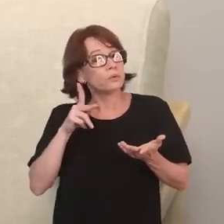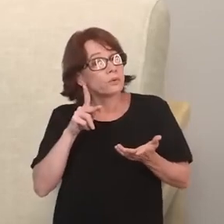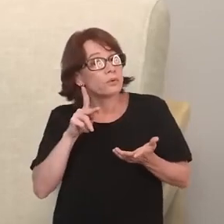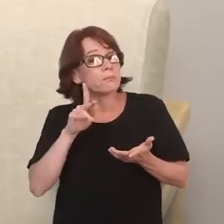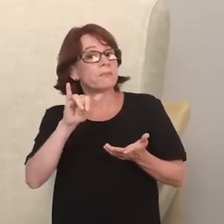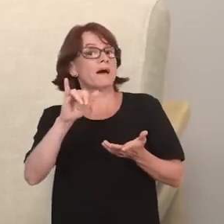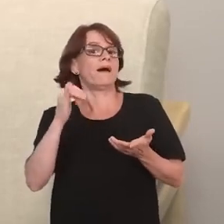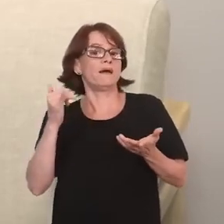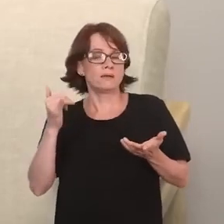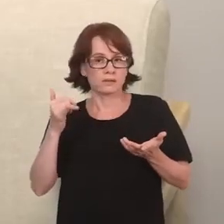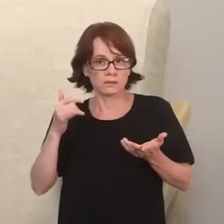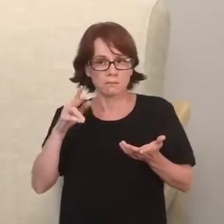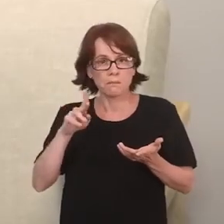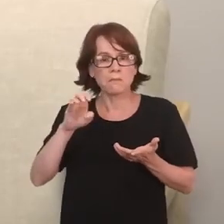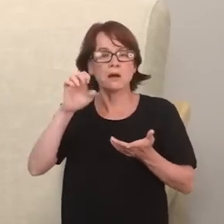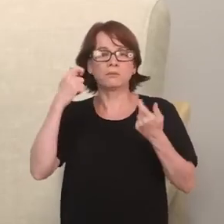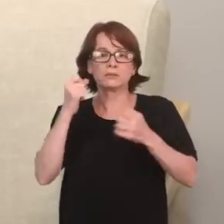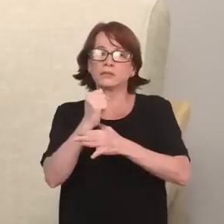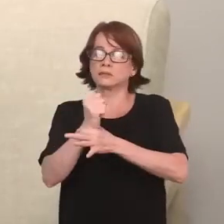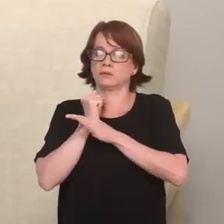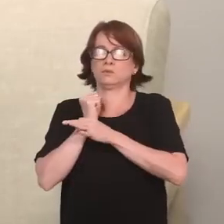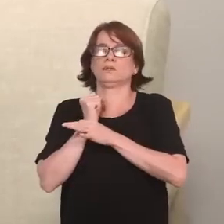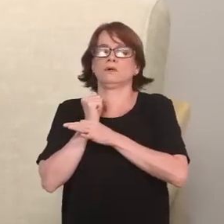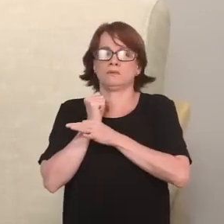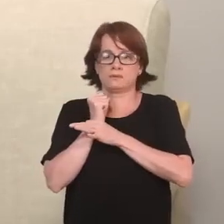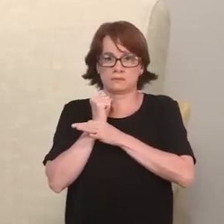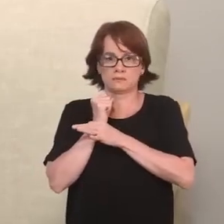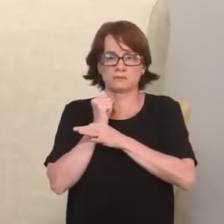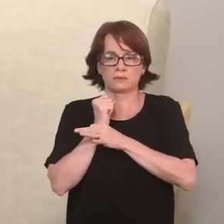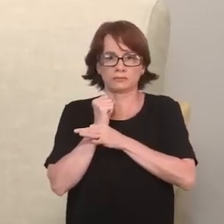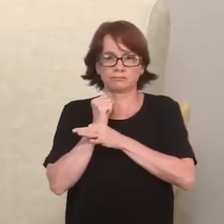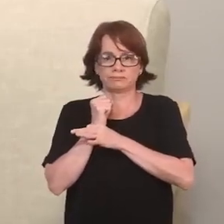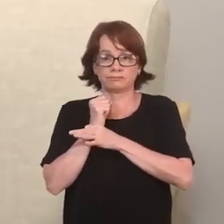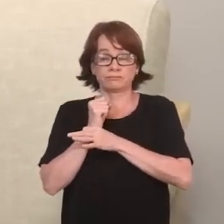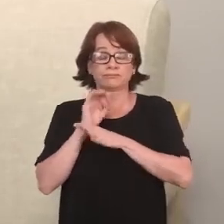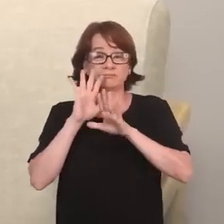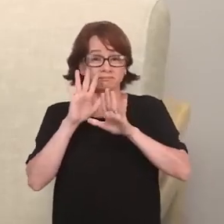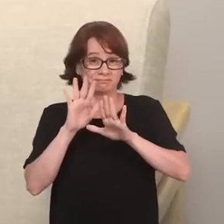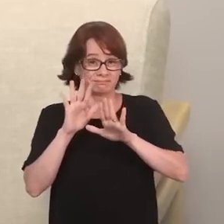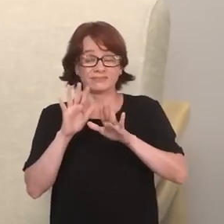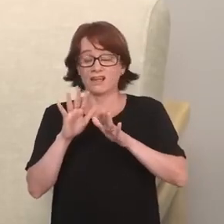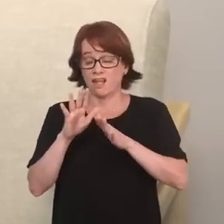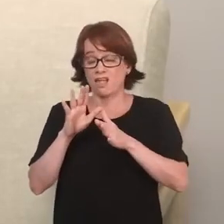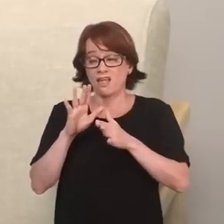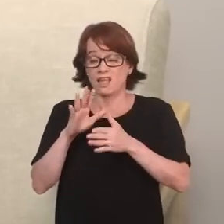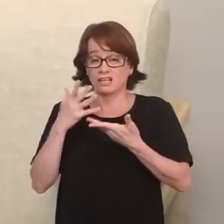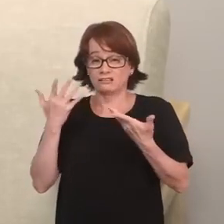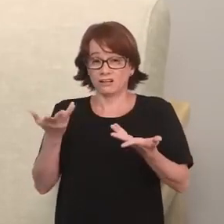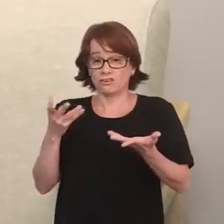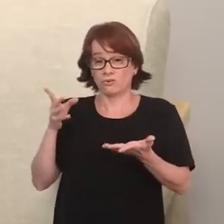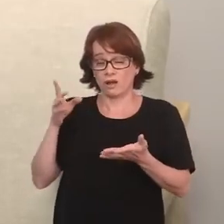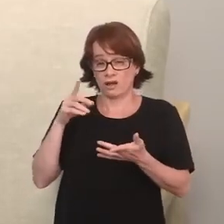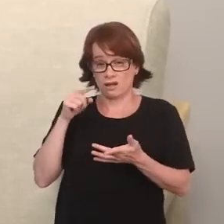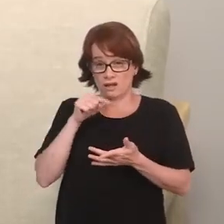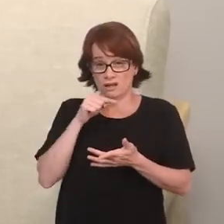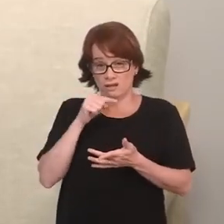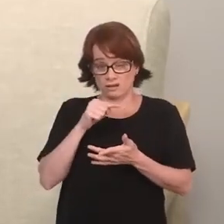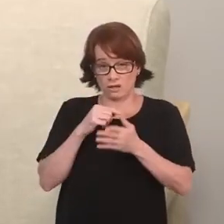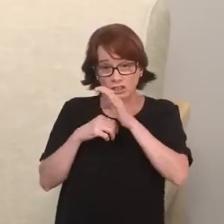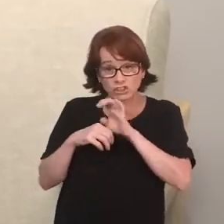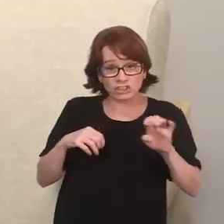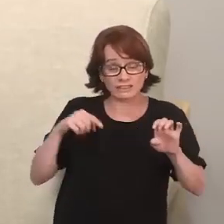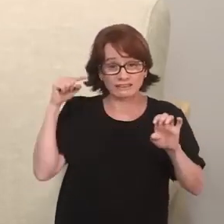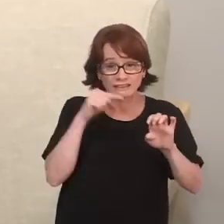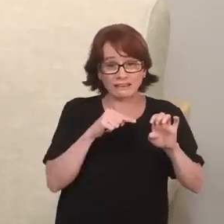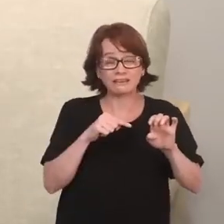precisam, os globalistas, os esquerdistas, eles precisam das crianças na escola porque as crianças são